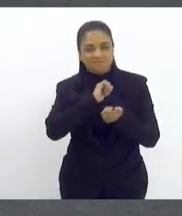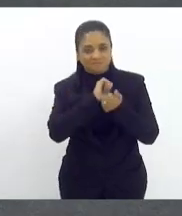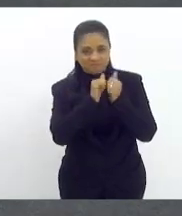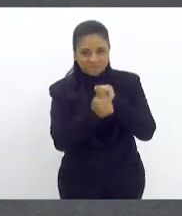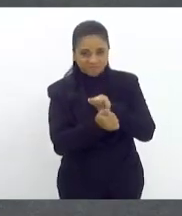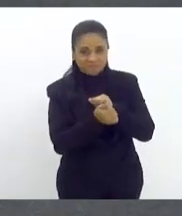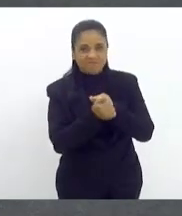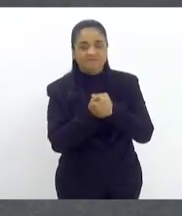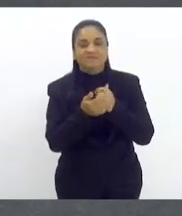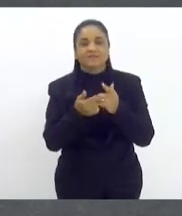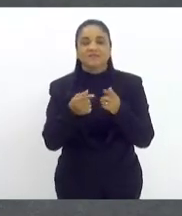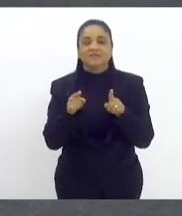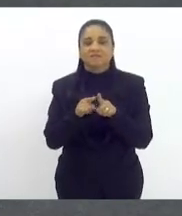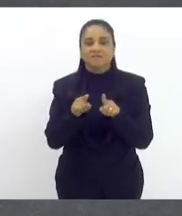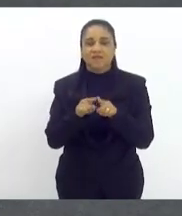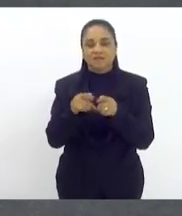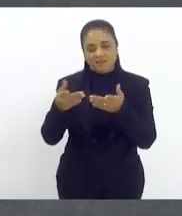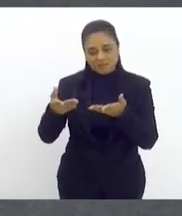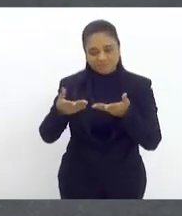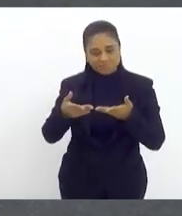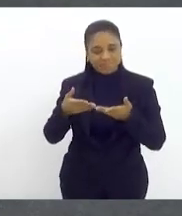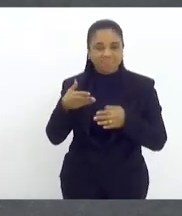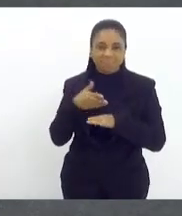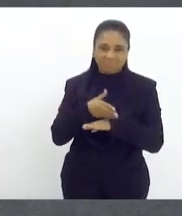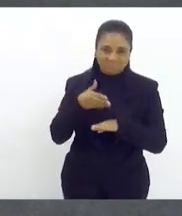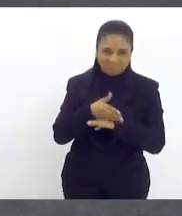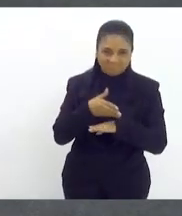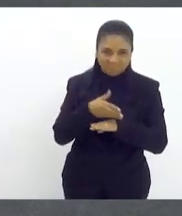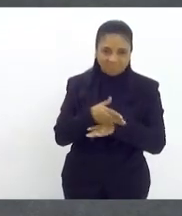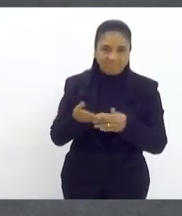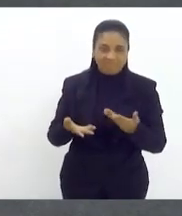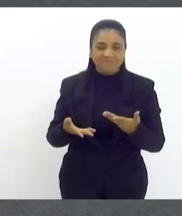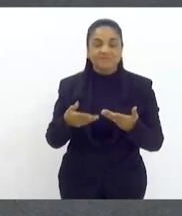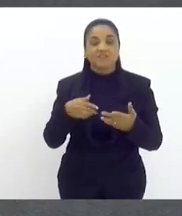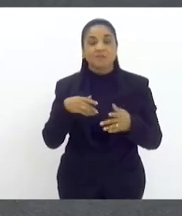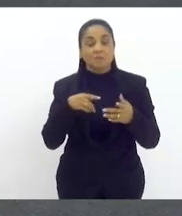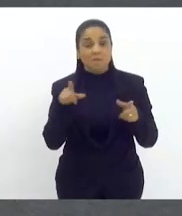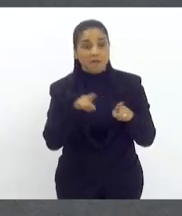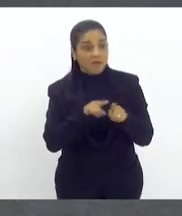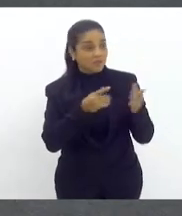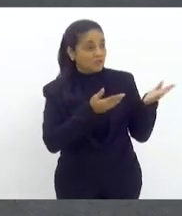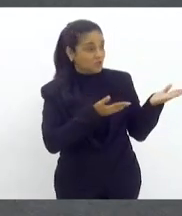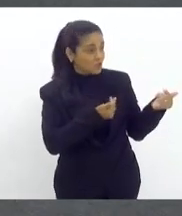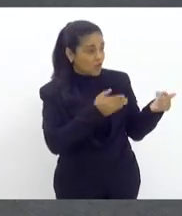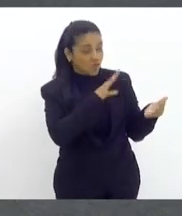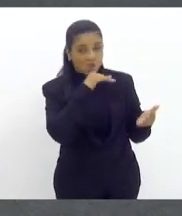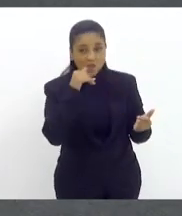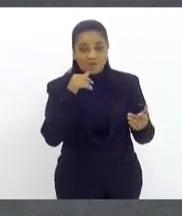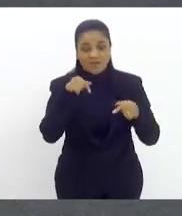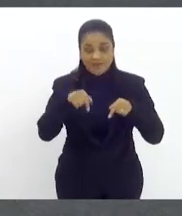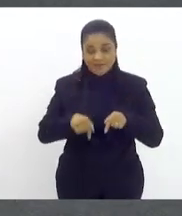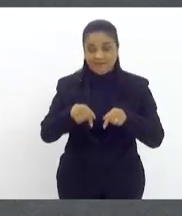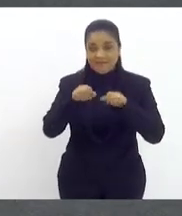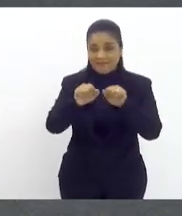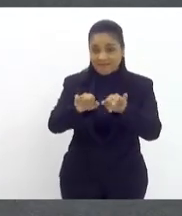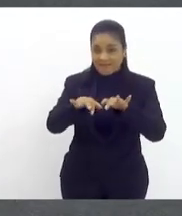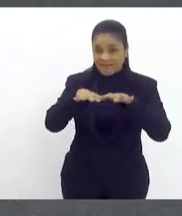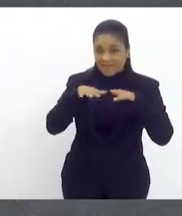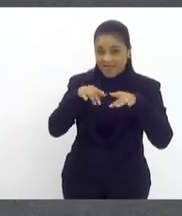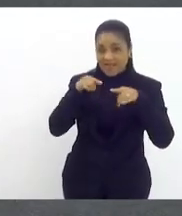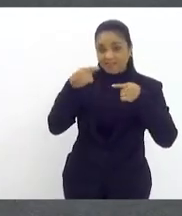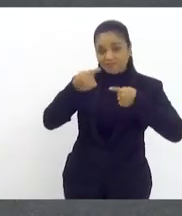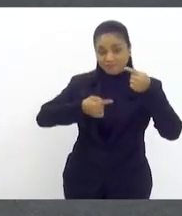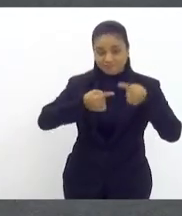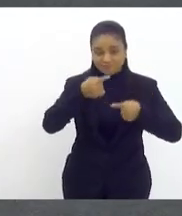presidente no meio dessa discussão sobre educação vejo muitos jovens aqui na casa do povo no lugar que se discute as leis